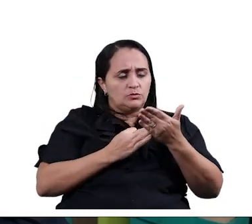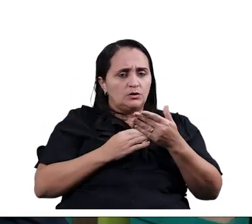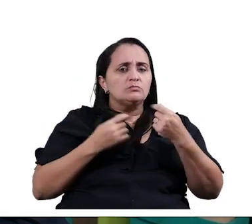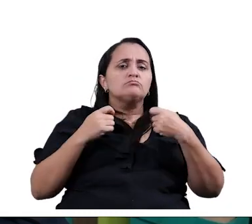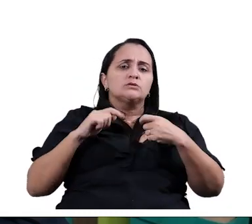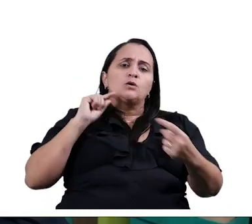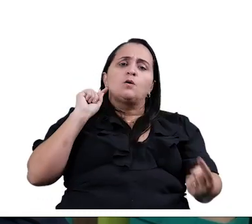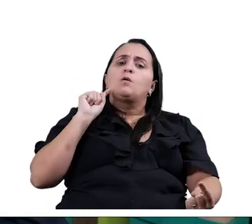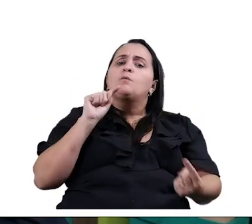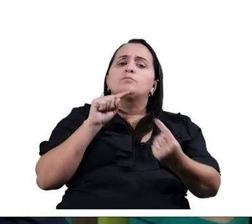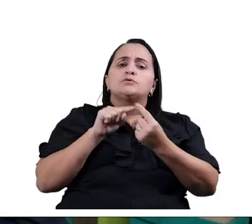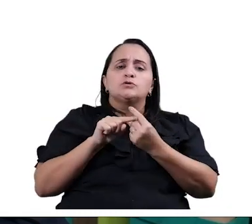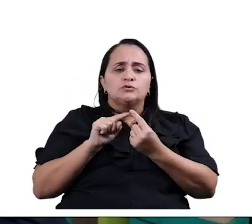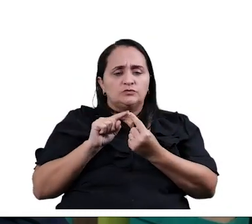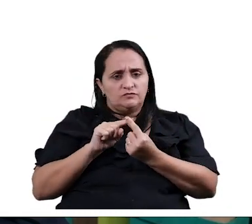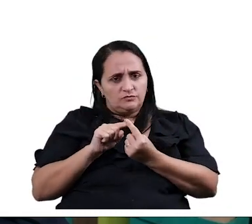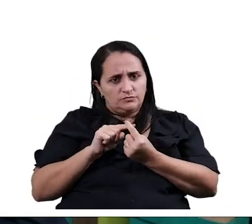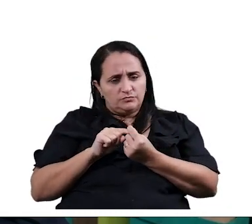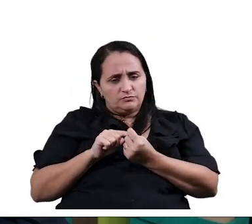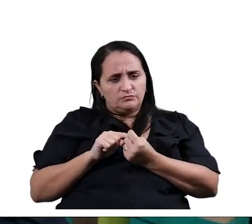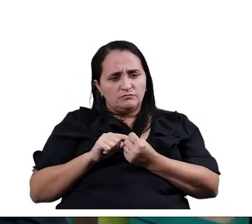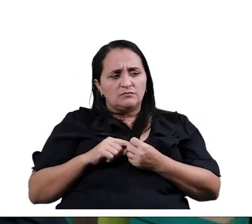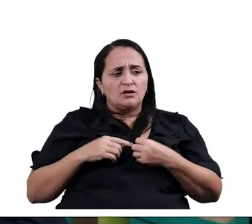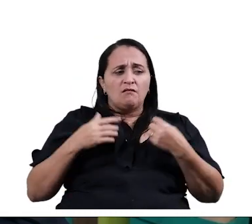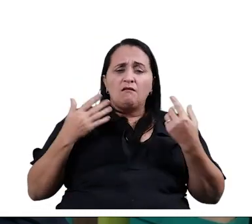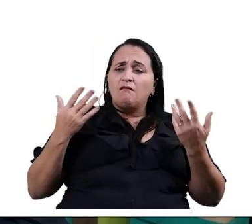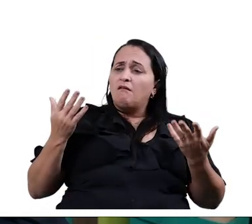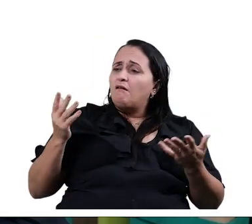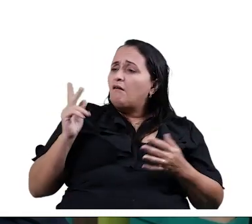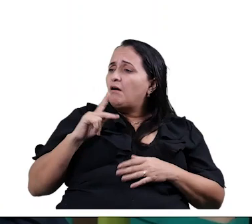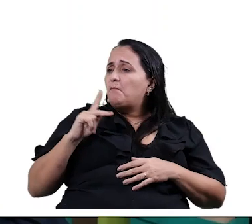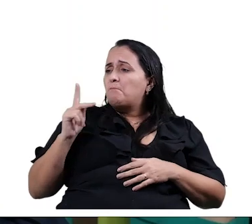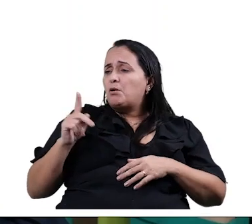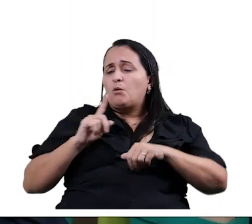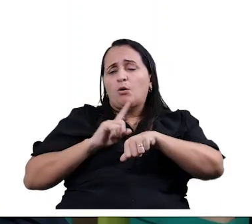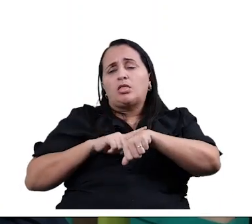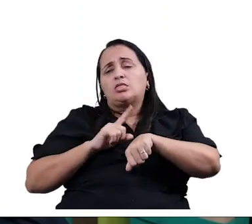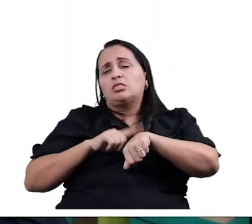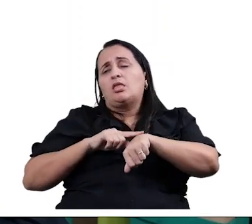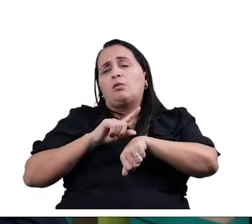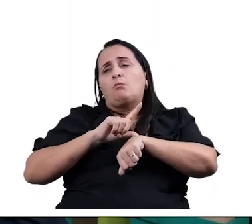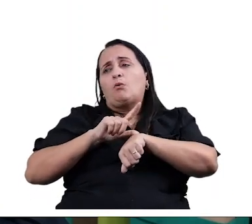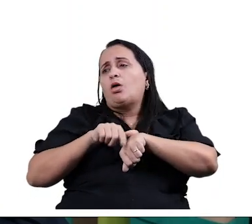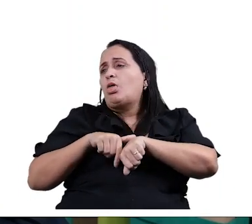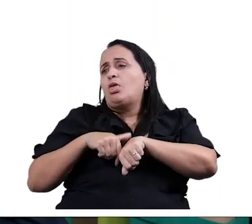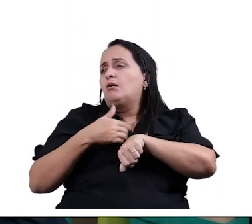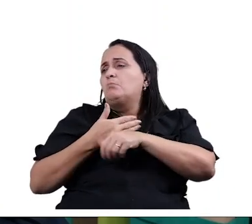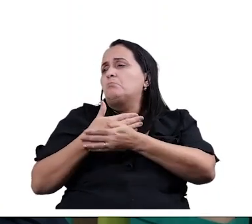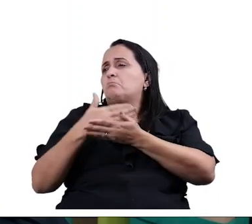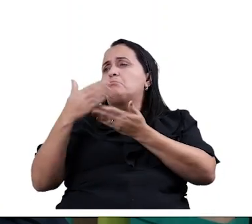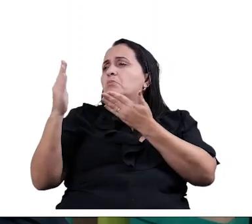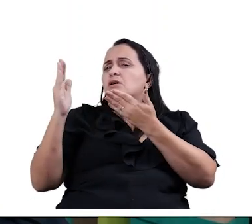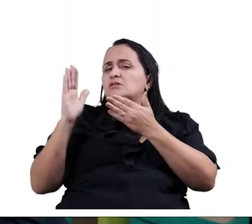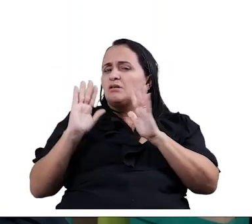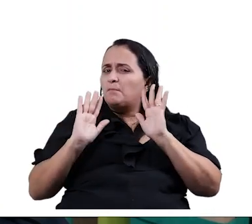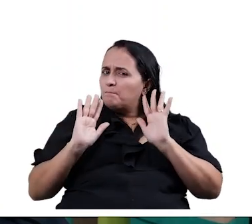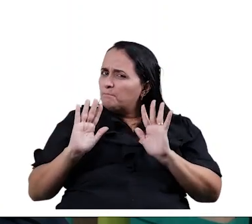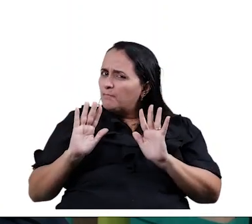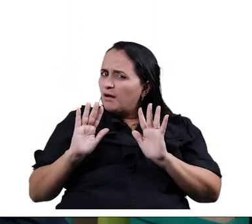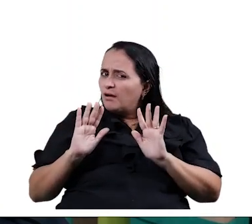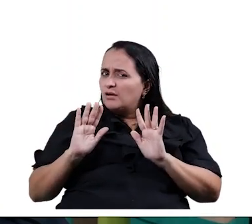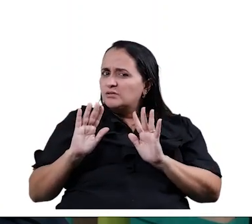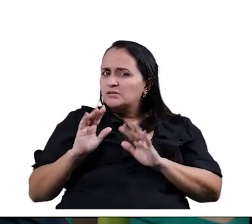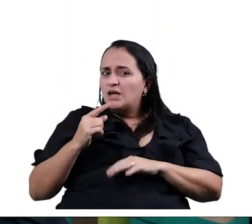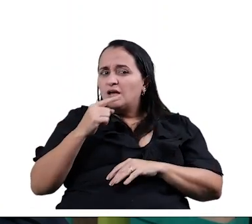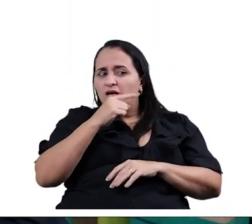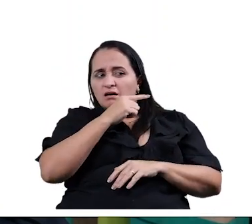né? Não é diferente para esse texto. Ah, Pro, eu li para passar meu tempo, sim, esse foi o seu objetivo, mas